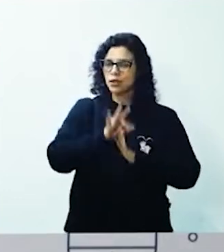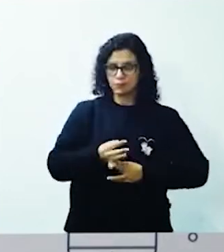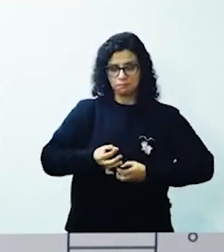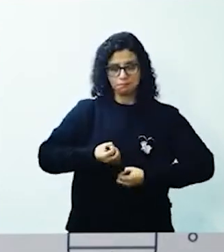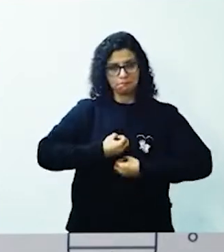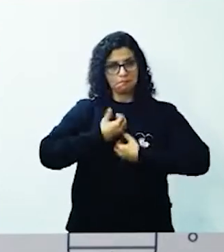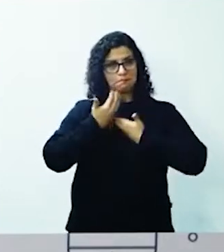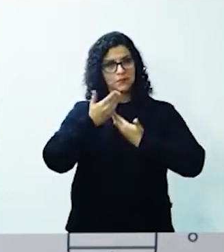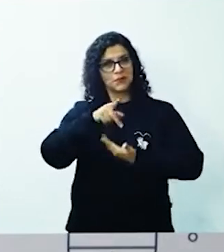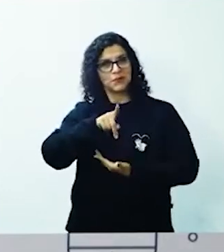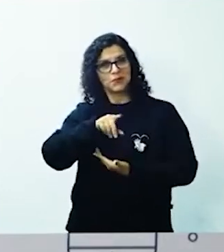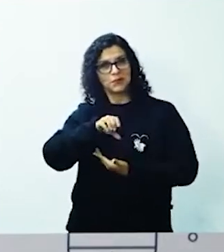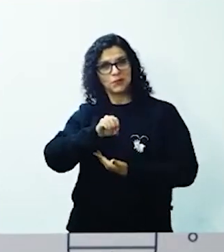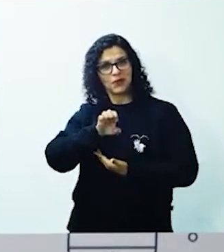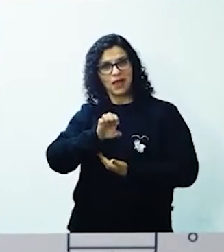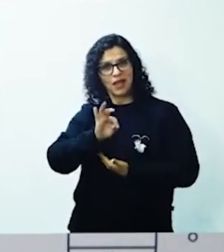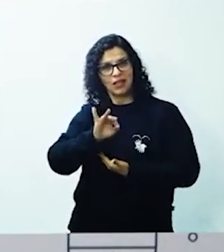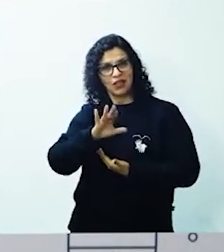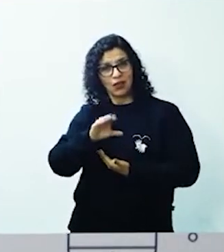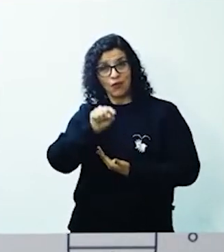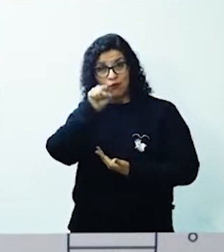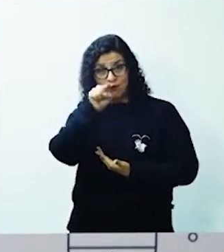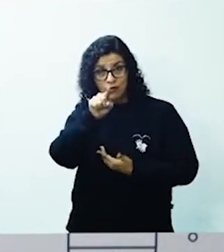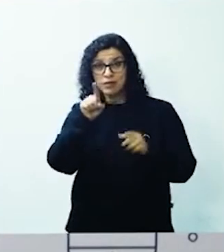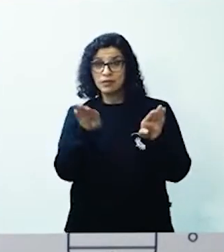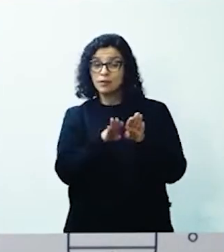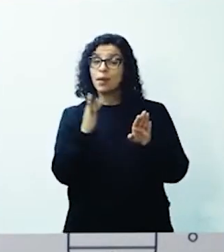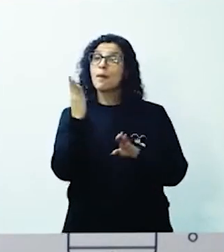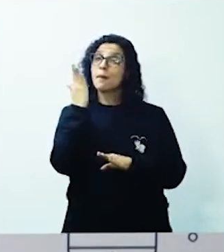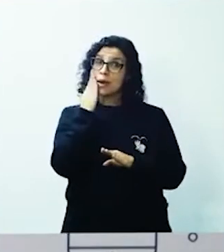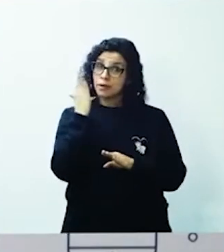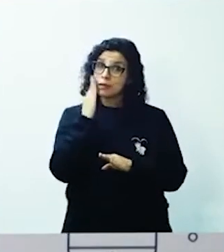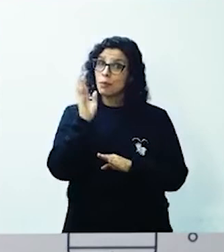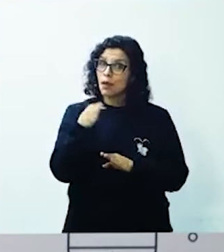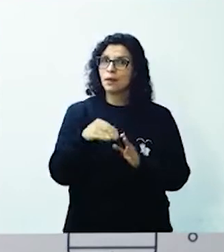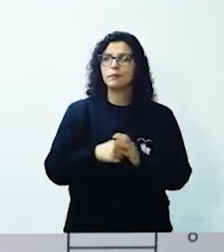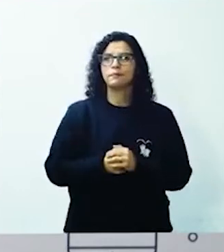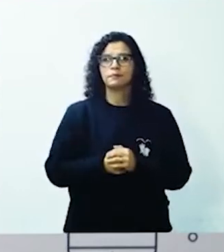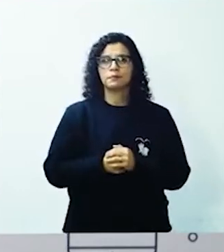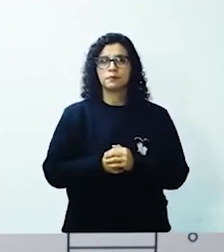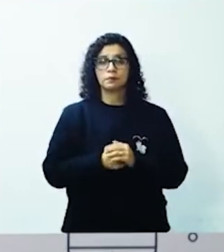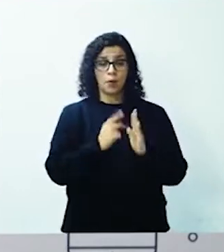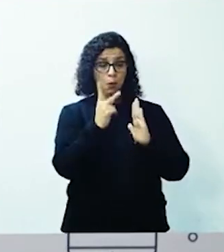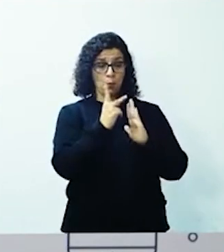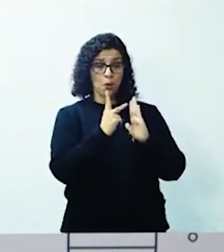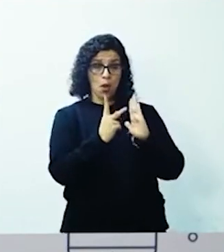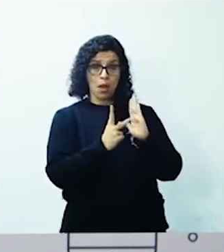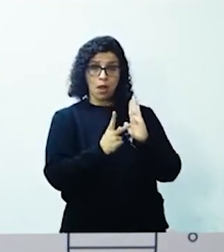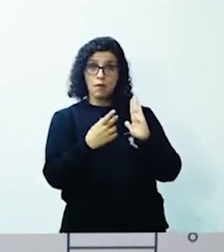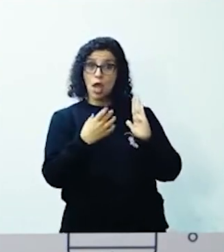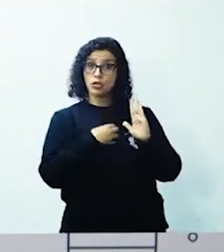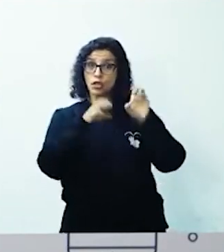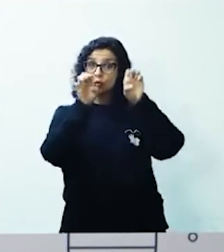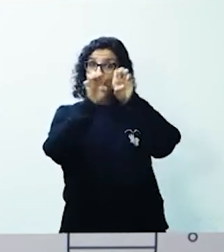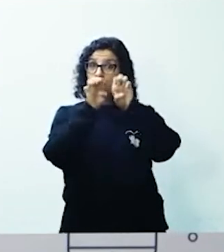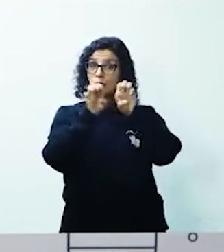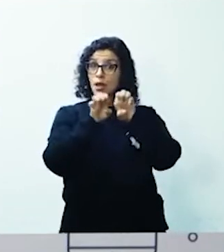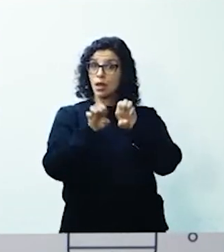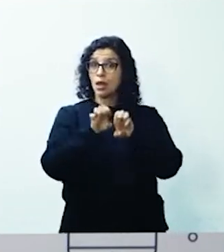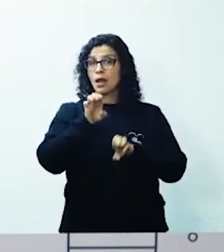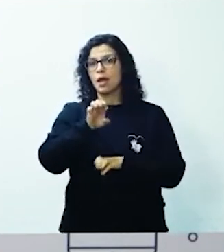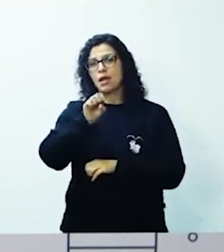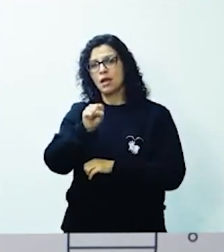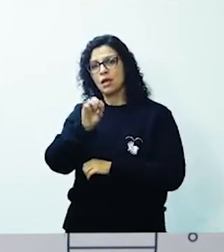poético. Então, fica para vocês, olha só, para vocês saberem. Poema é a